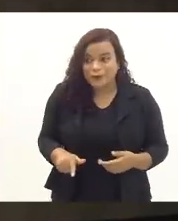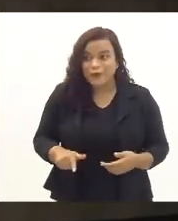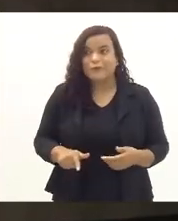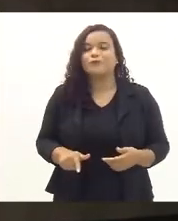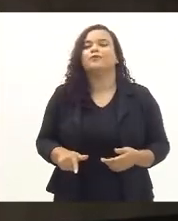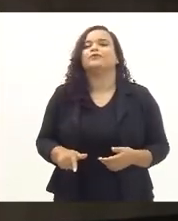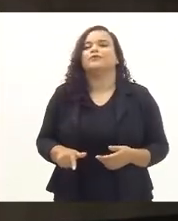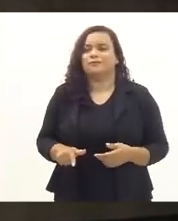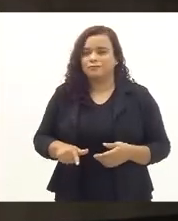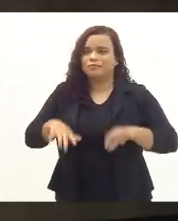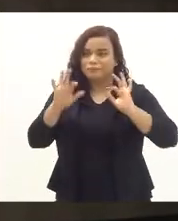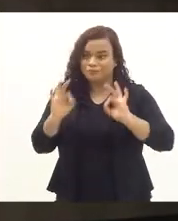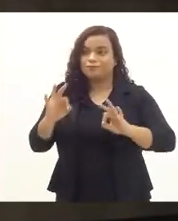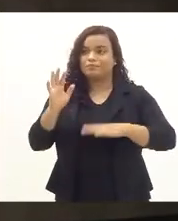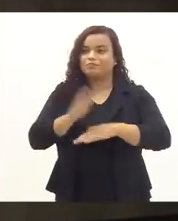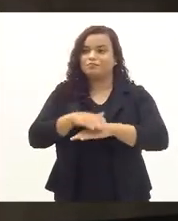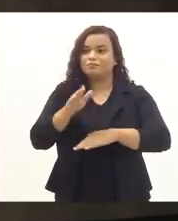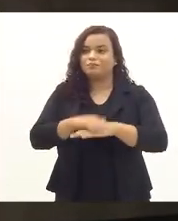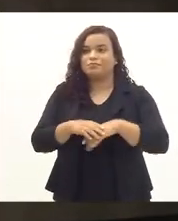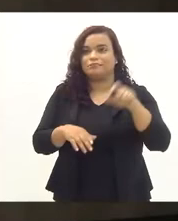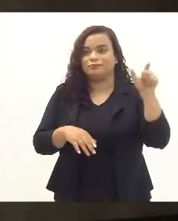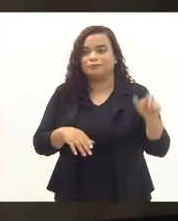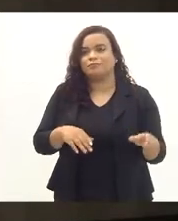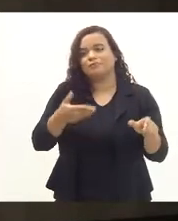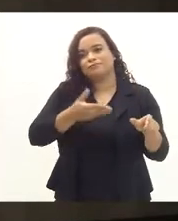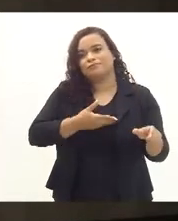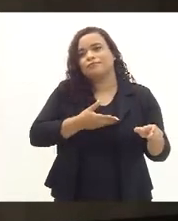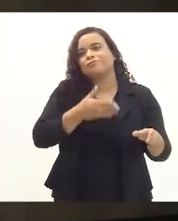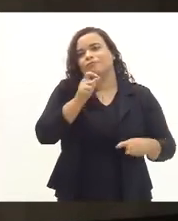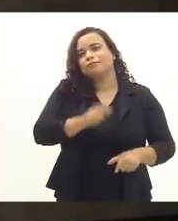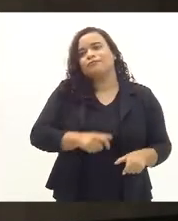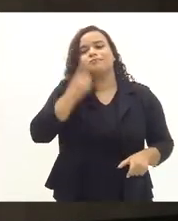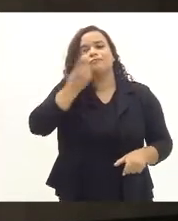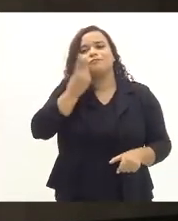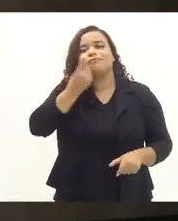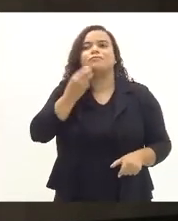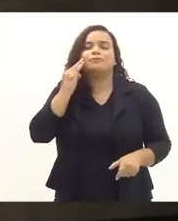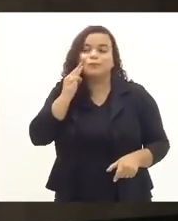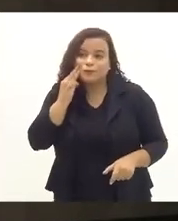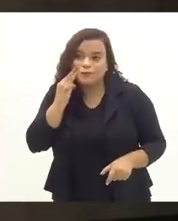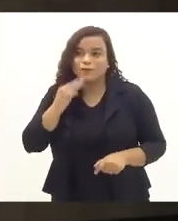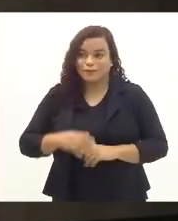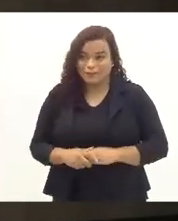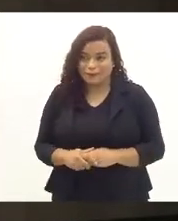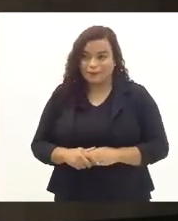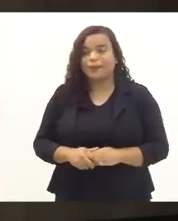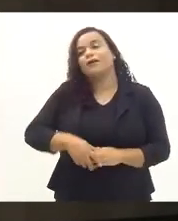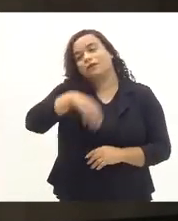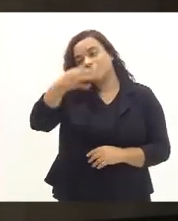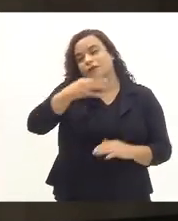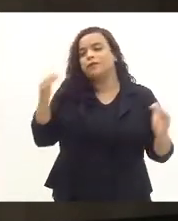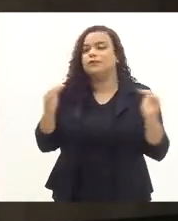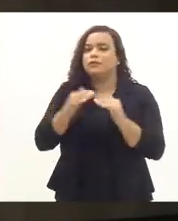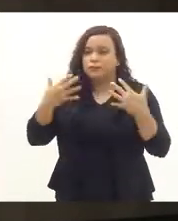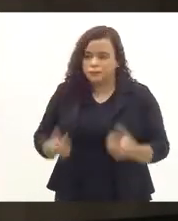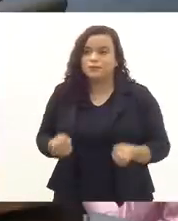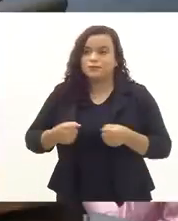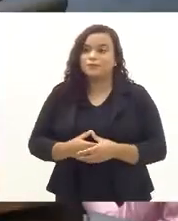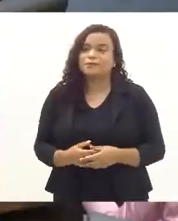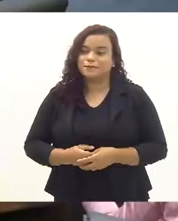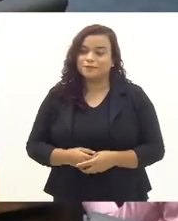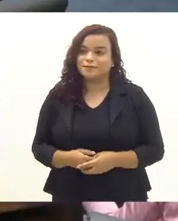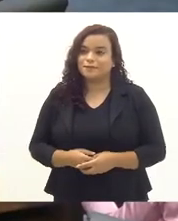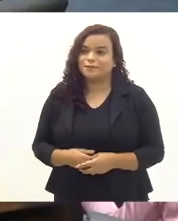acerta a mão não acha companheira deputada Mônica Francisco tanto parecer é favorável